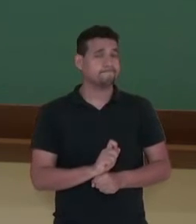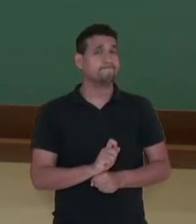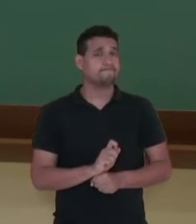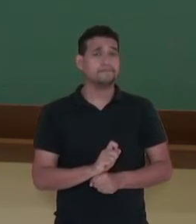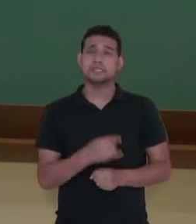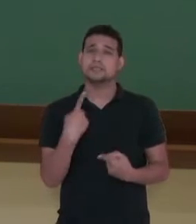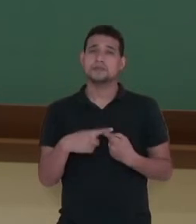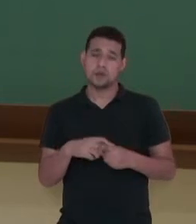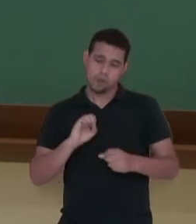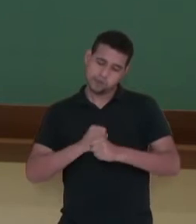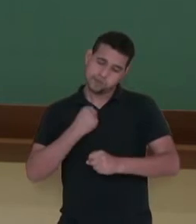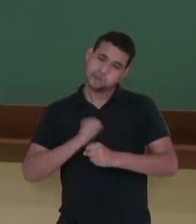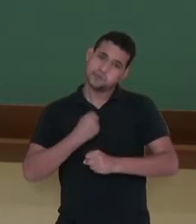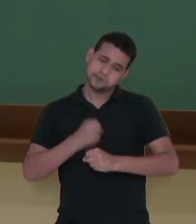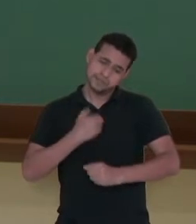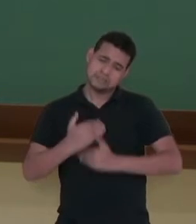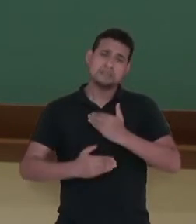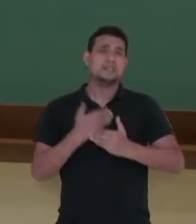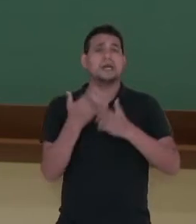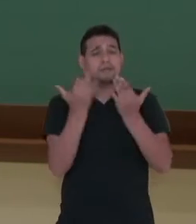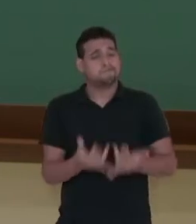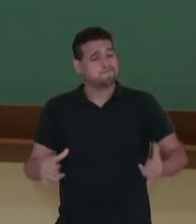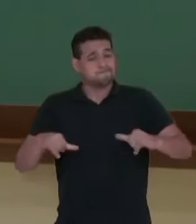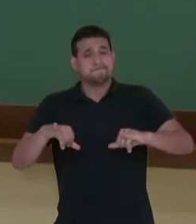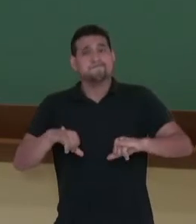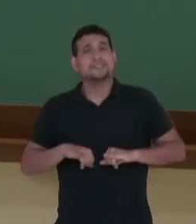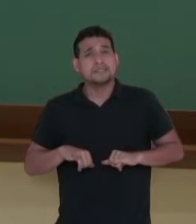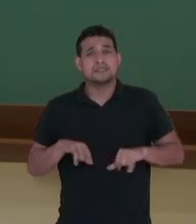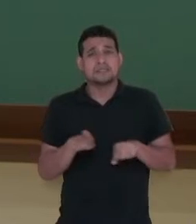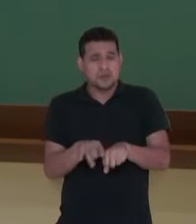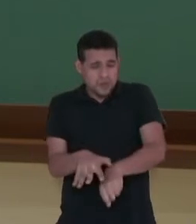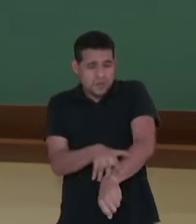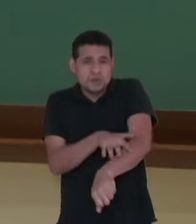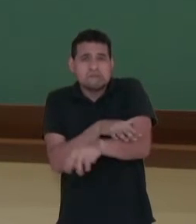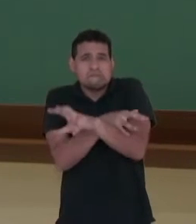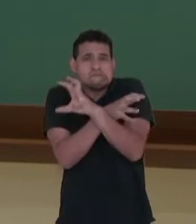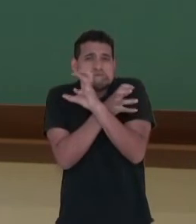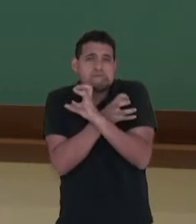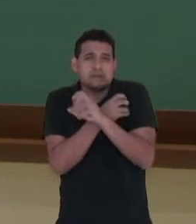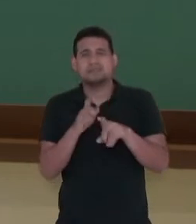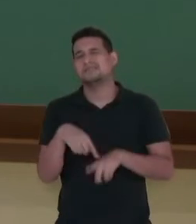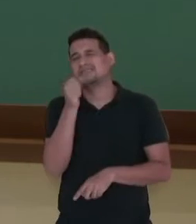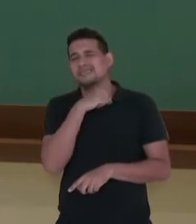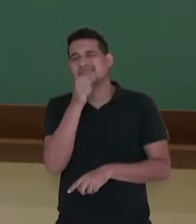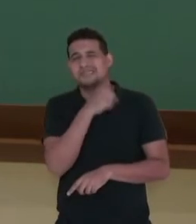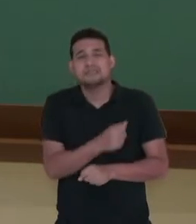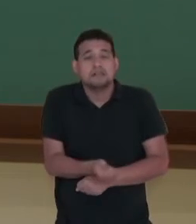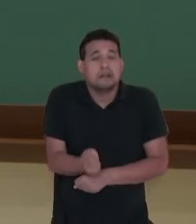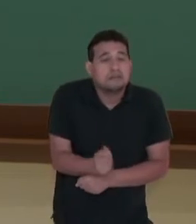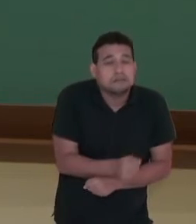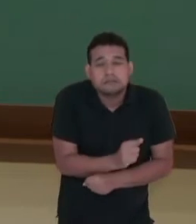que o tempo foi judiando, né, da pele, foi envelhecendo, as características dessa